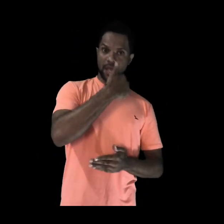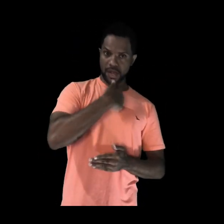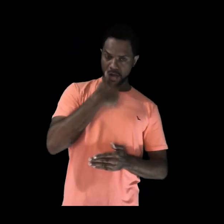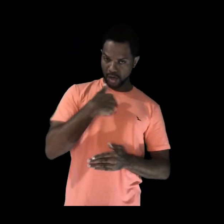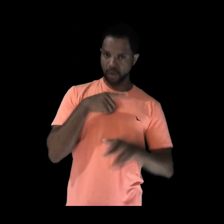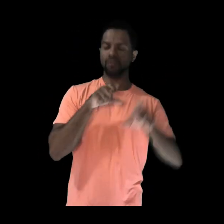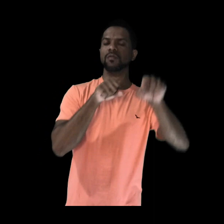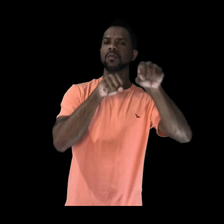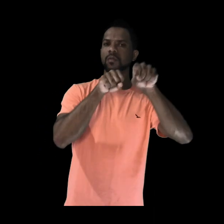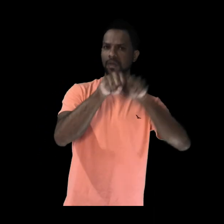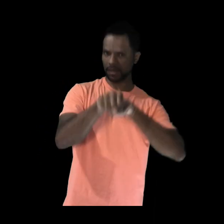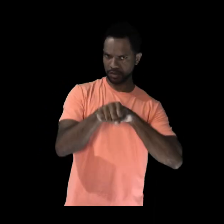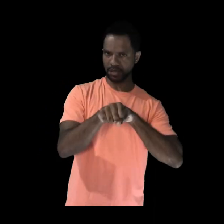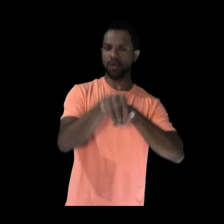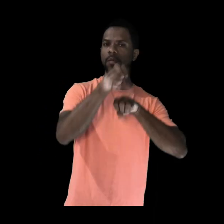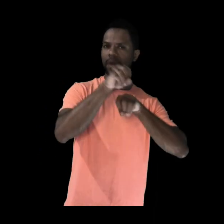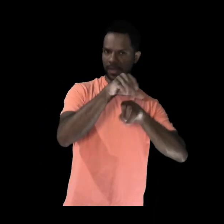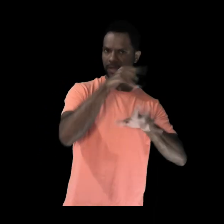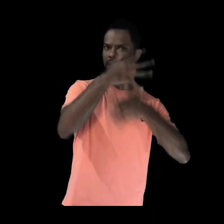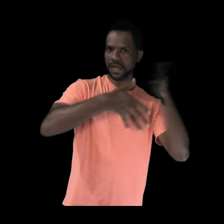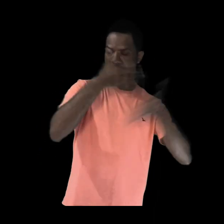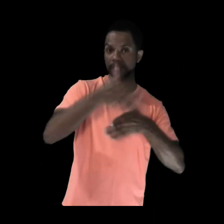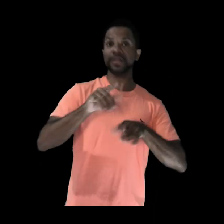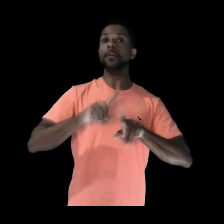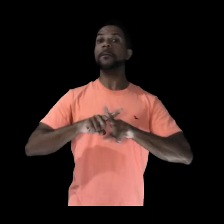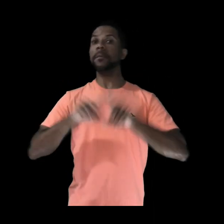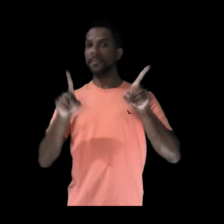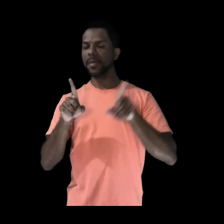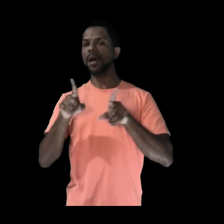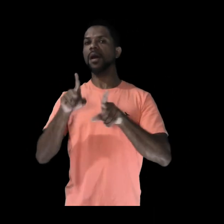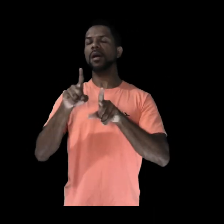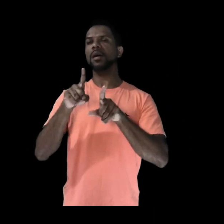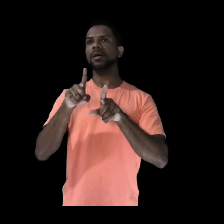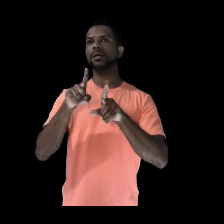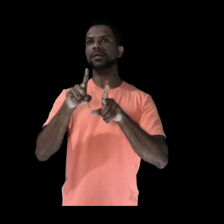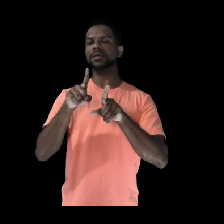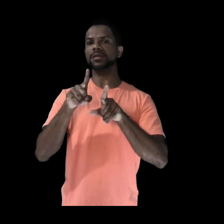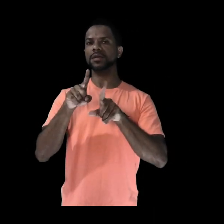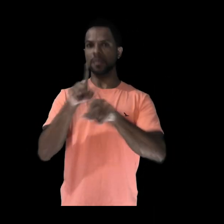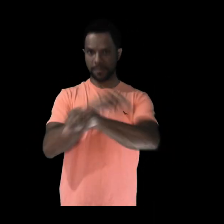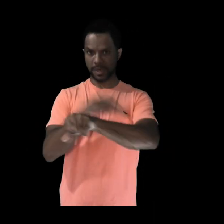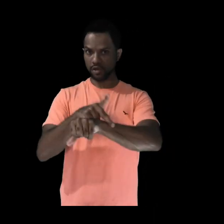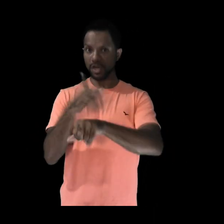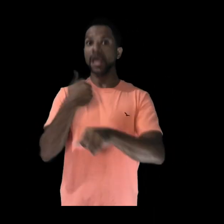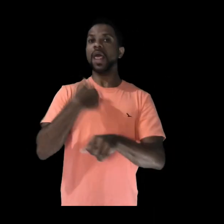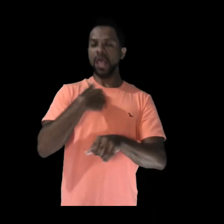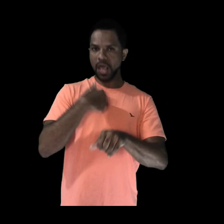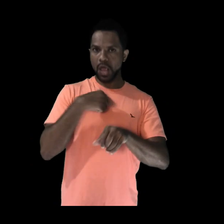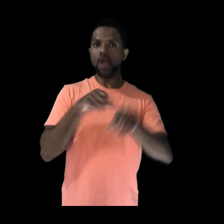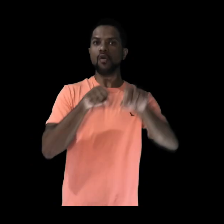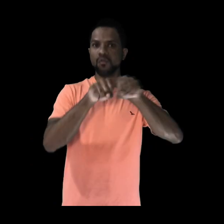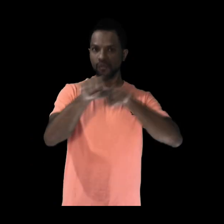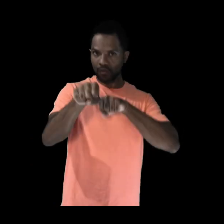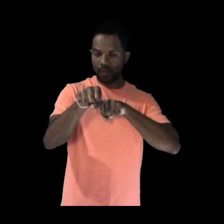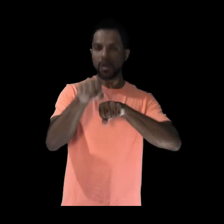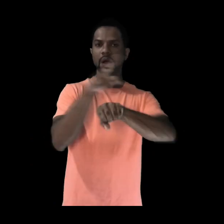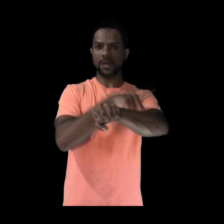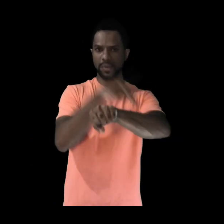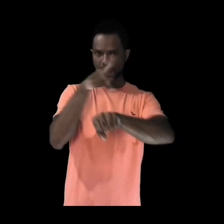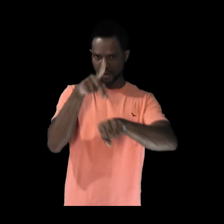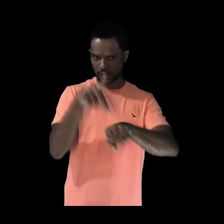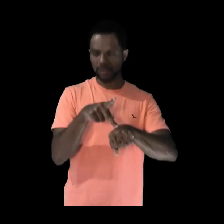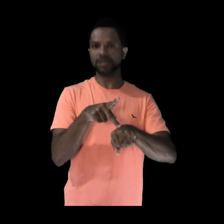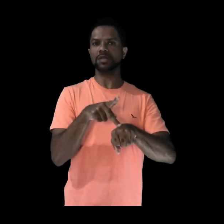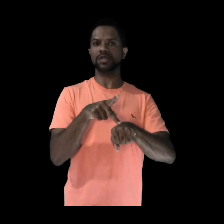Tenho a formação para ser professor, para lecionar, mas pedagogia e não letras libras. A minha licenciatura